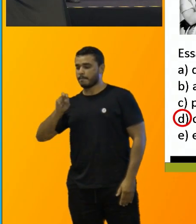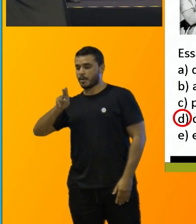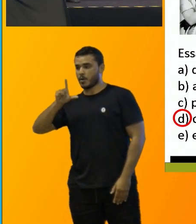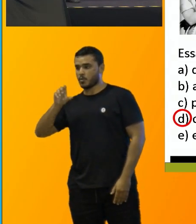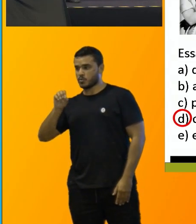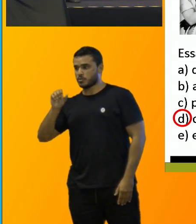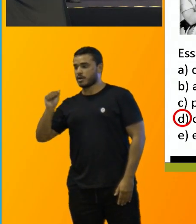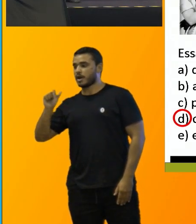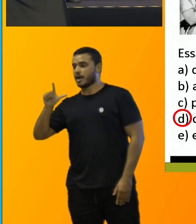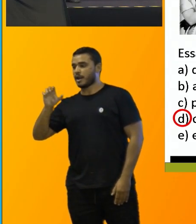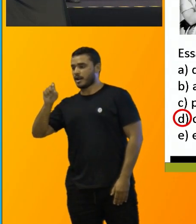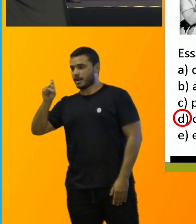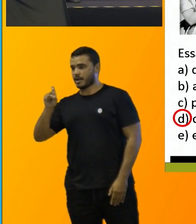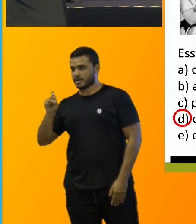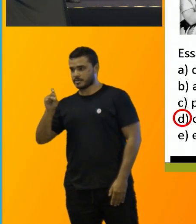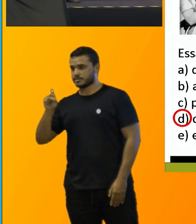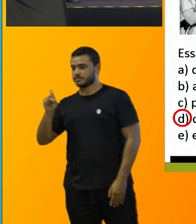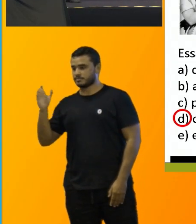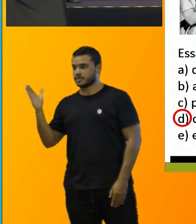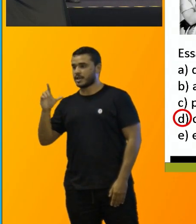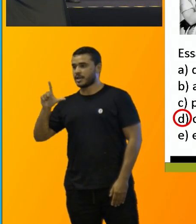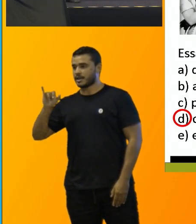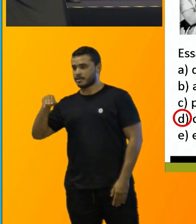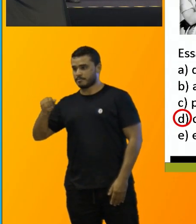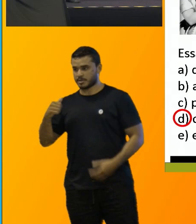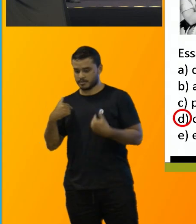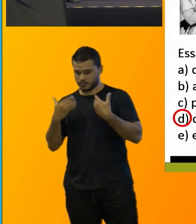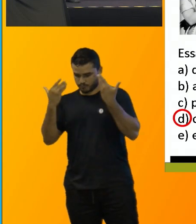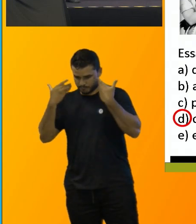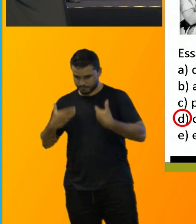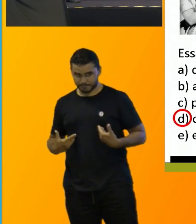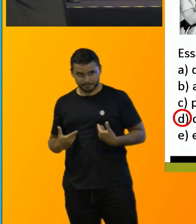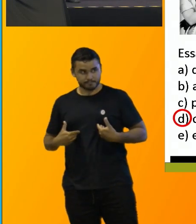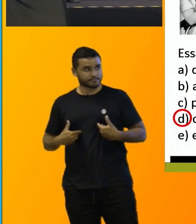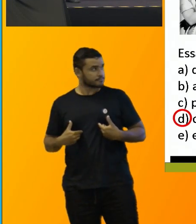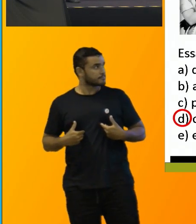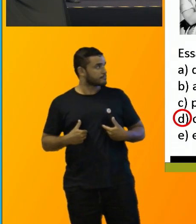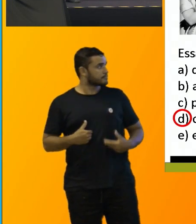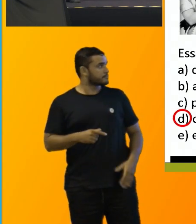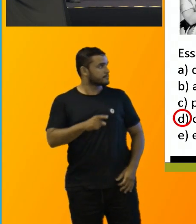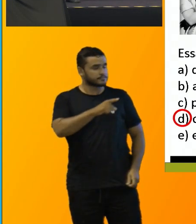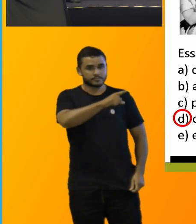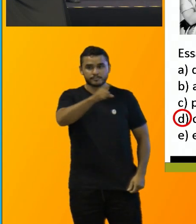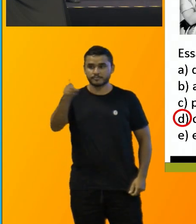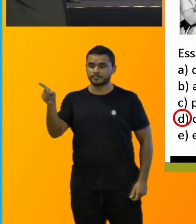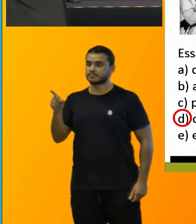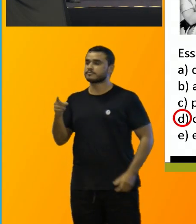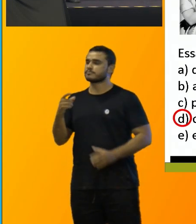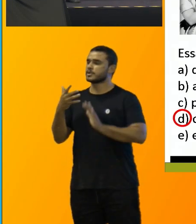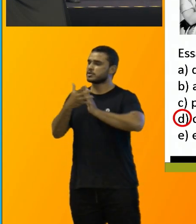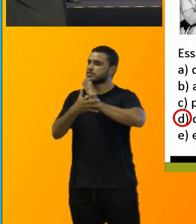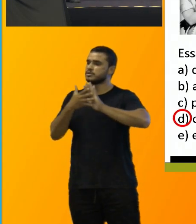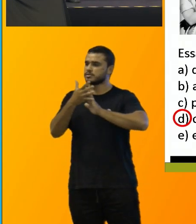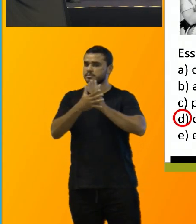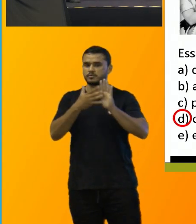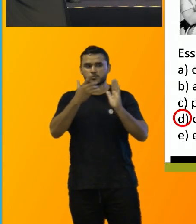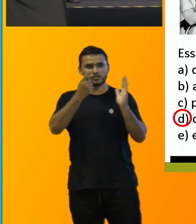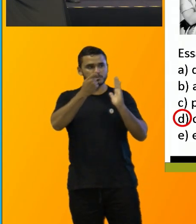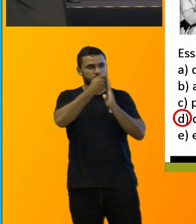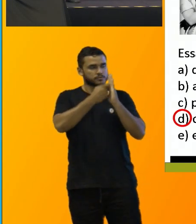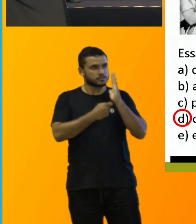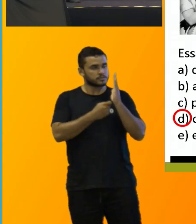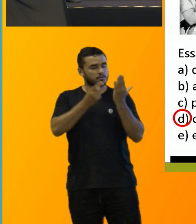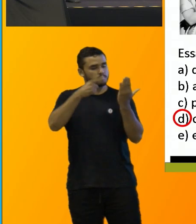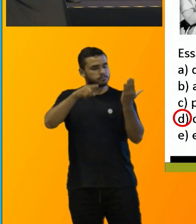aqui, né, que vos fala hoje. Tá? É um prazer ler os textos de vocês, corrigir as